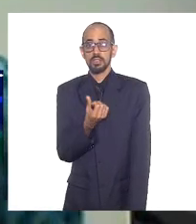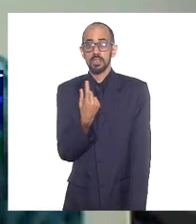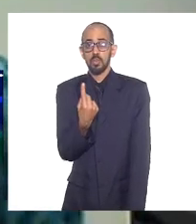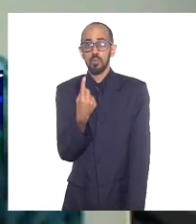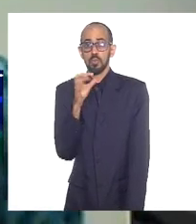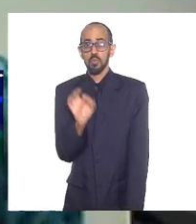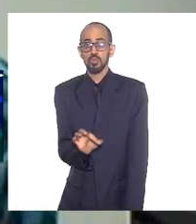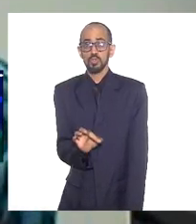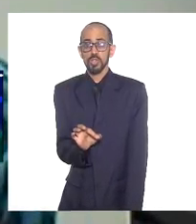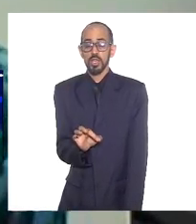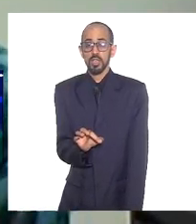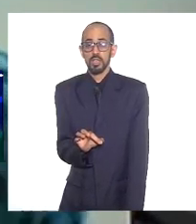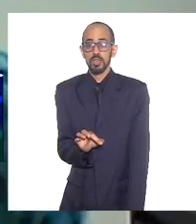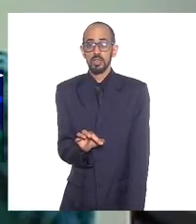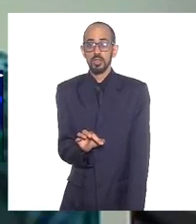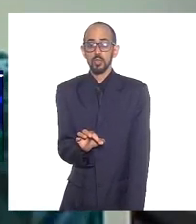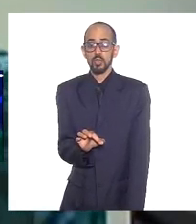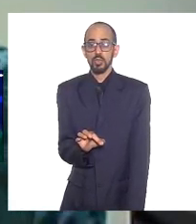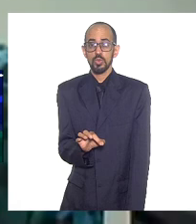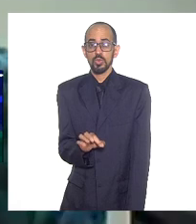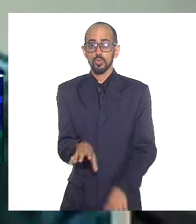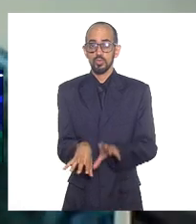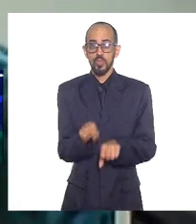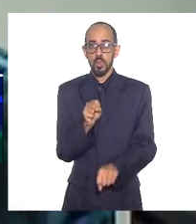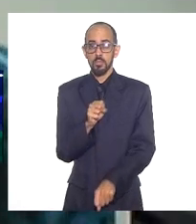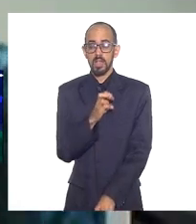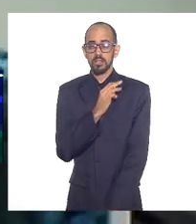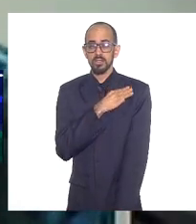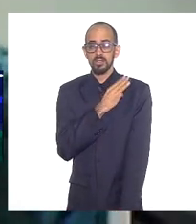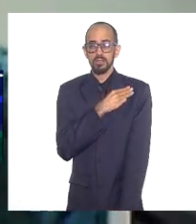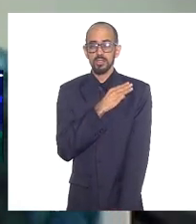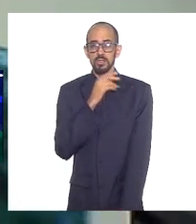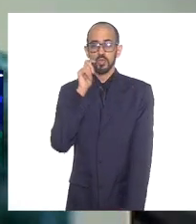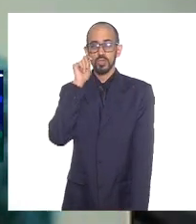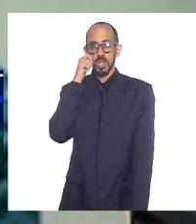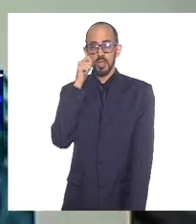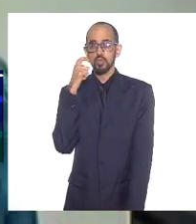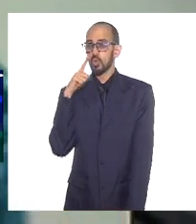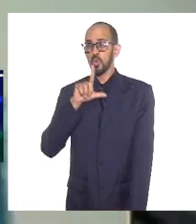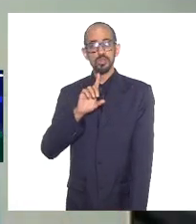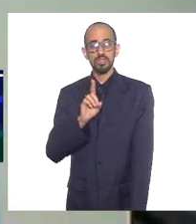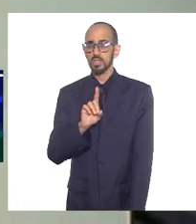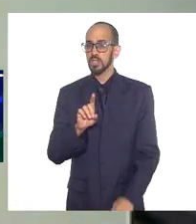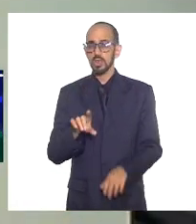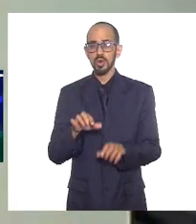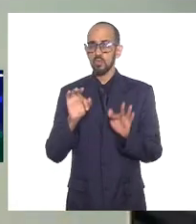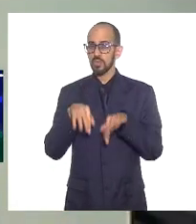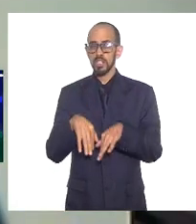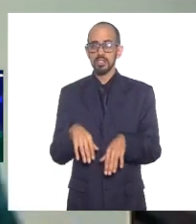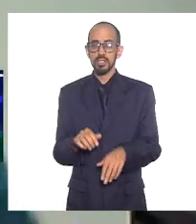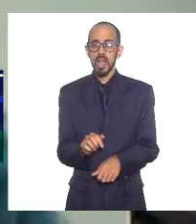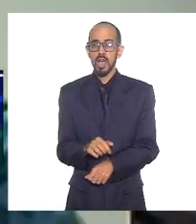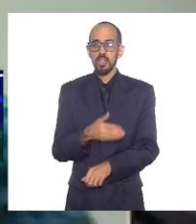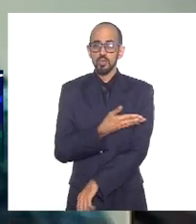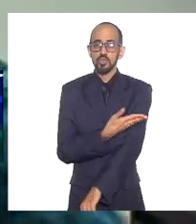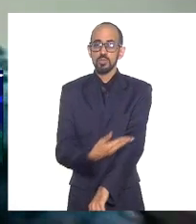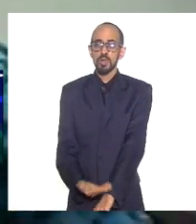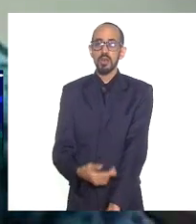61% do ensino médio, os negros conseguiram concluir. Em compensação, os brancos,